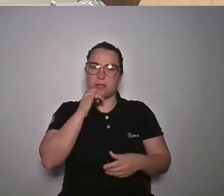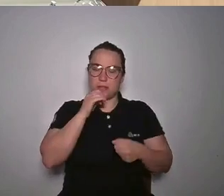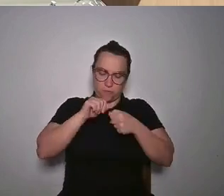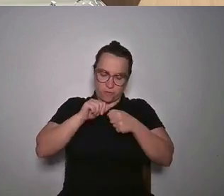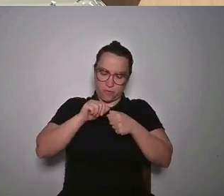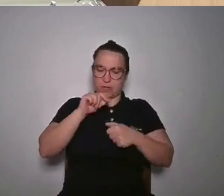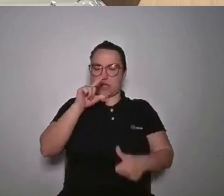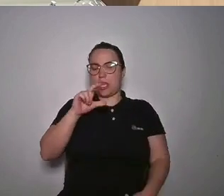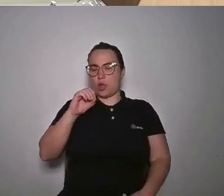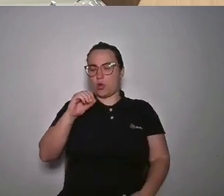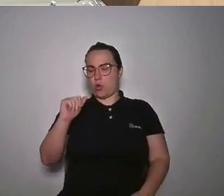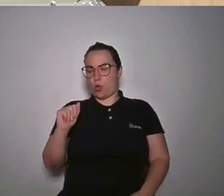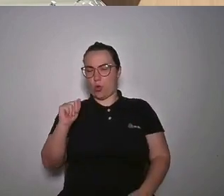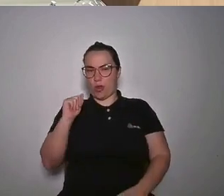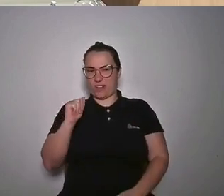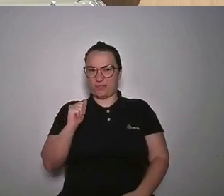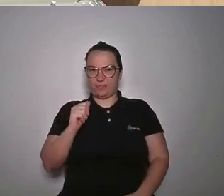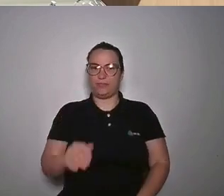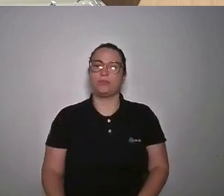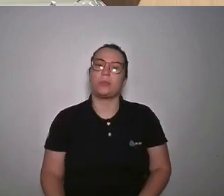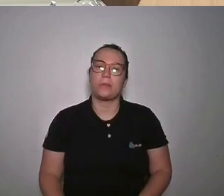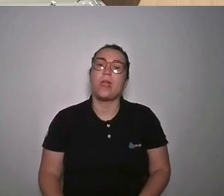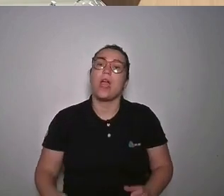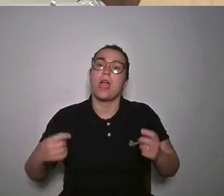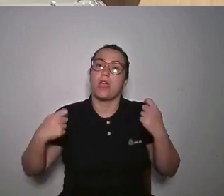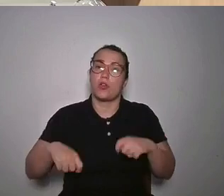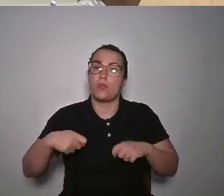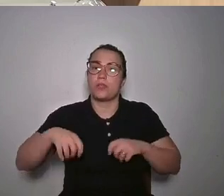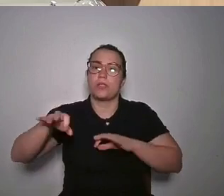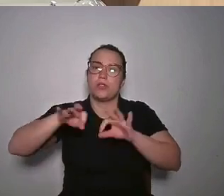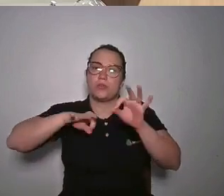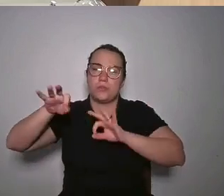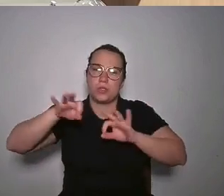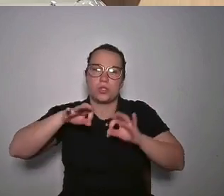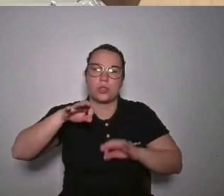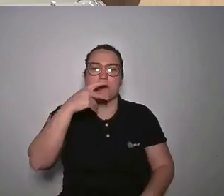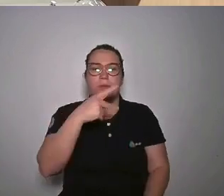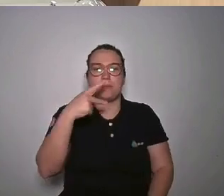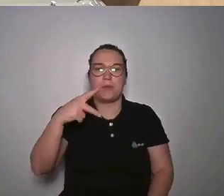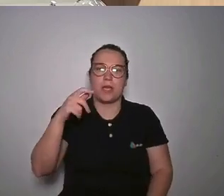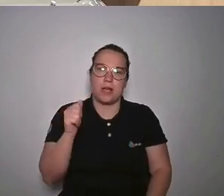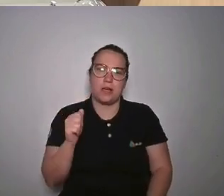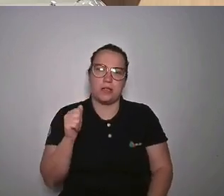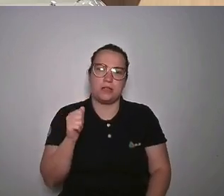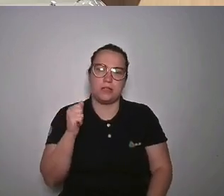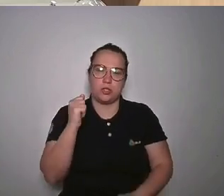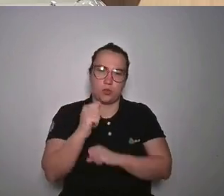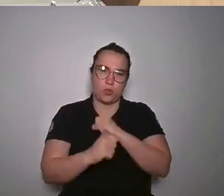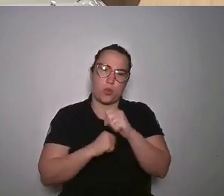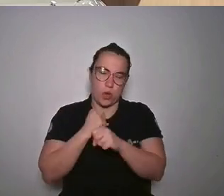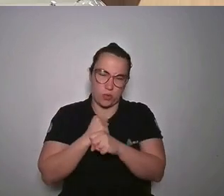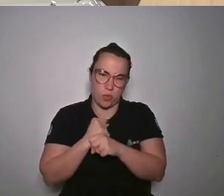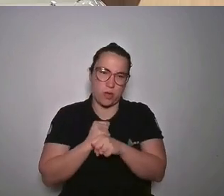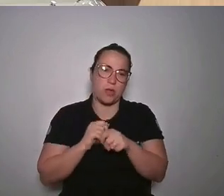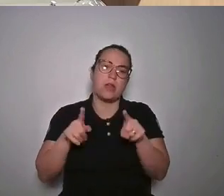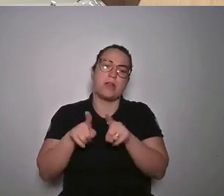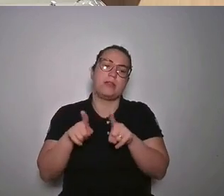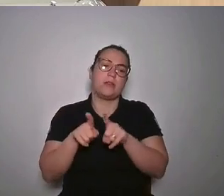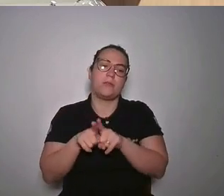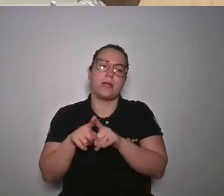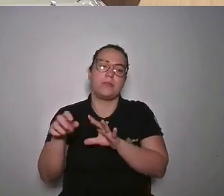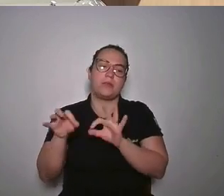Lei Orçamentária Anual. Eu tenho que mexer na PPA, Plano Plurianual, e tenho que mexer